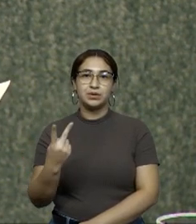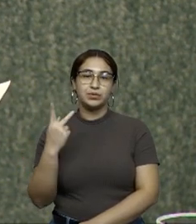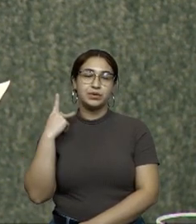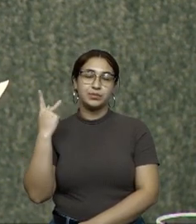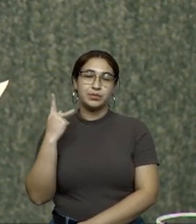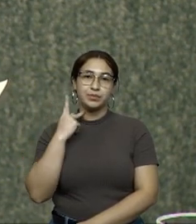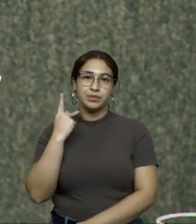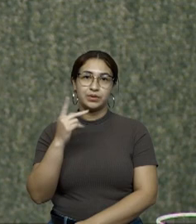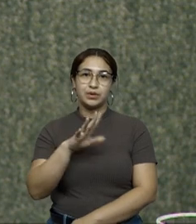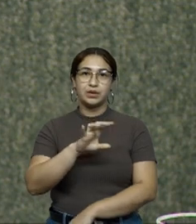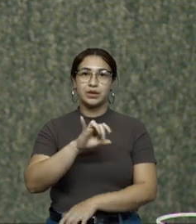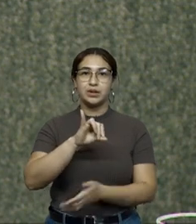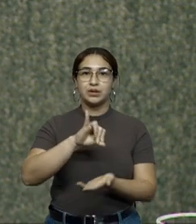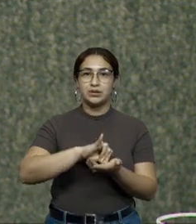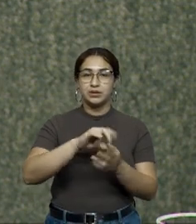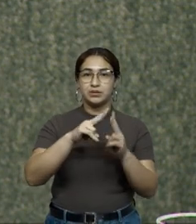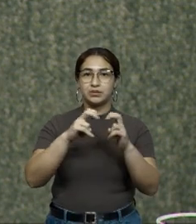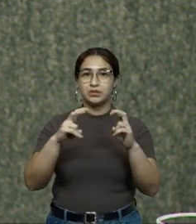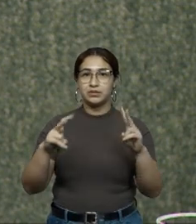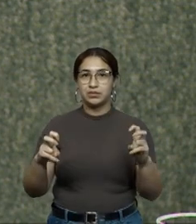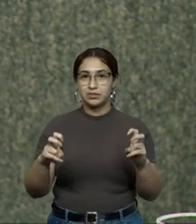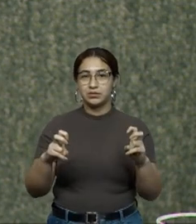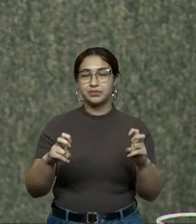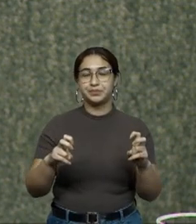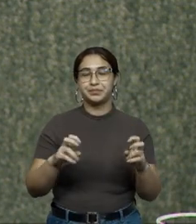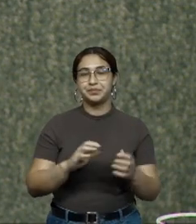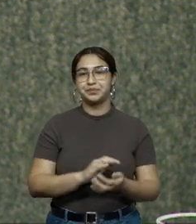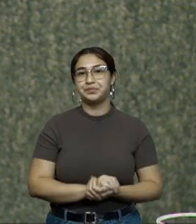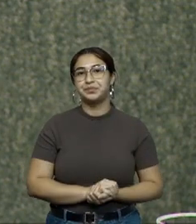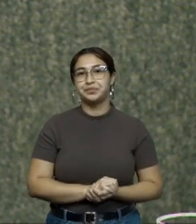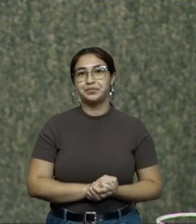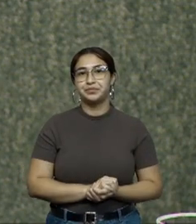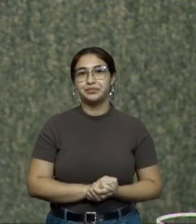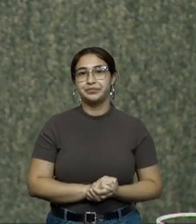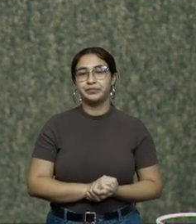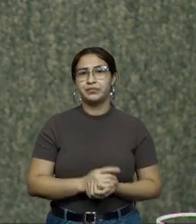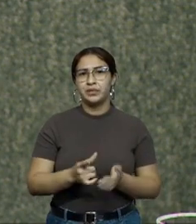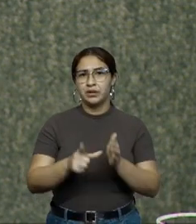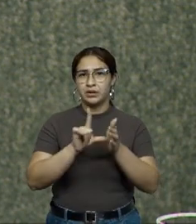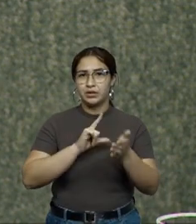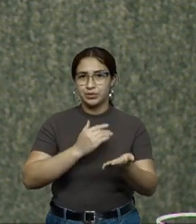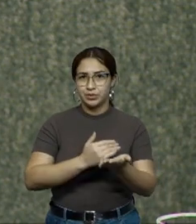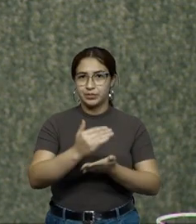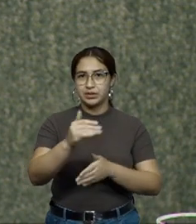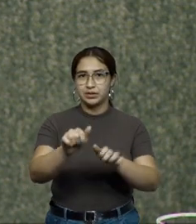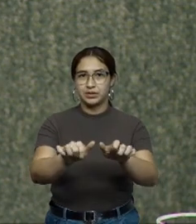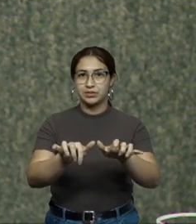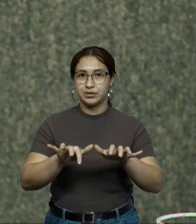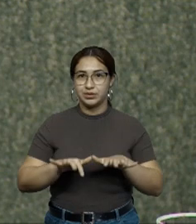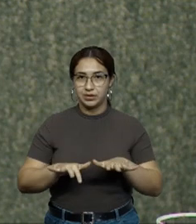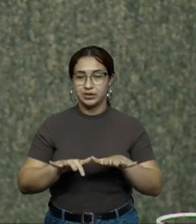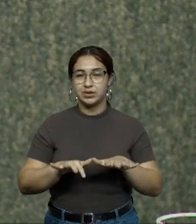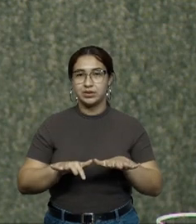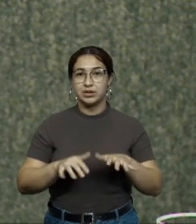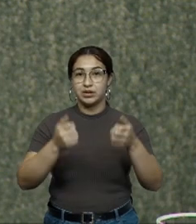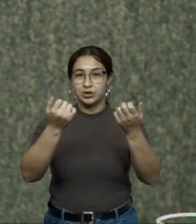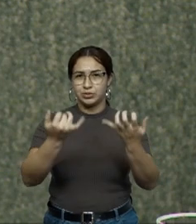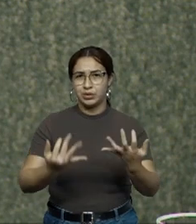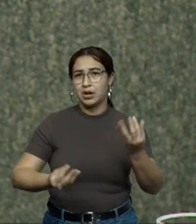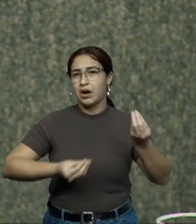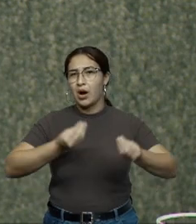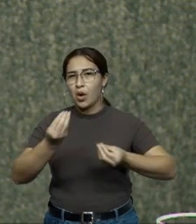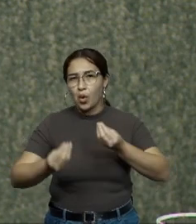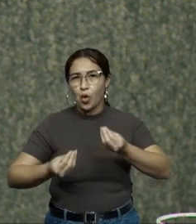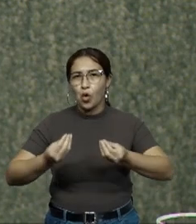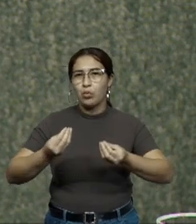Luiz Fernando Góes ulysséa Eu quero primeiro antes de abrir essa audiência a explicar como é que nós